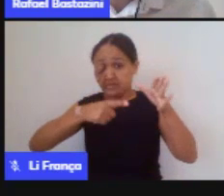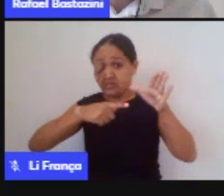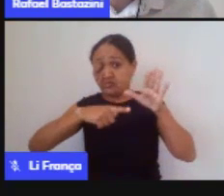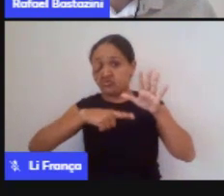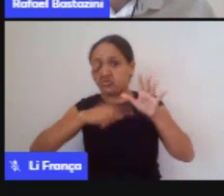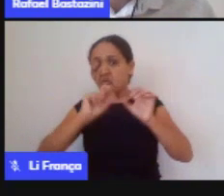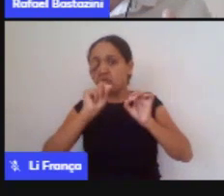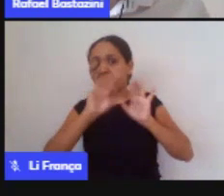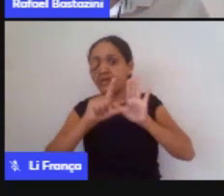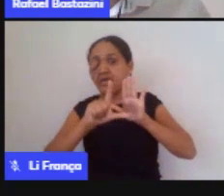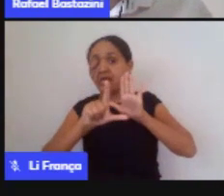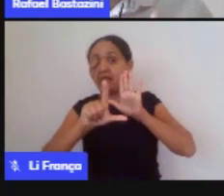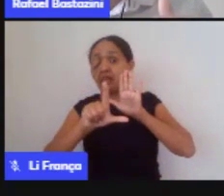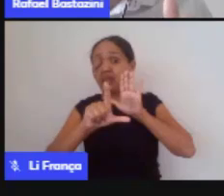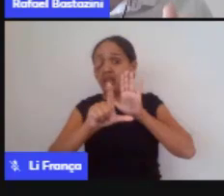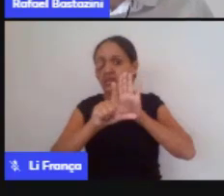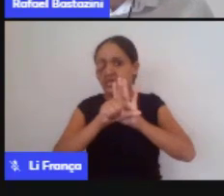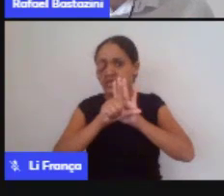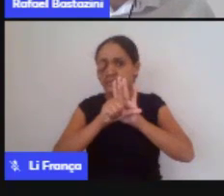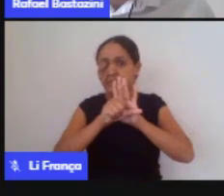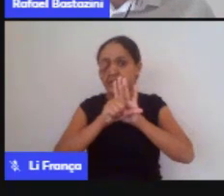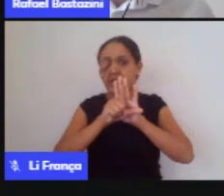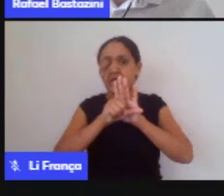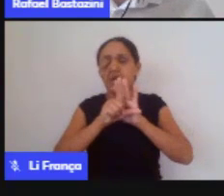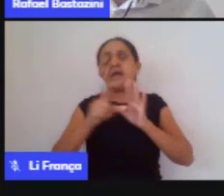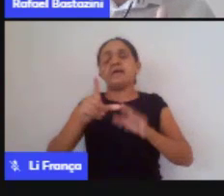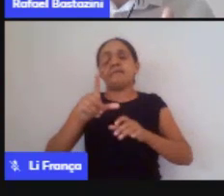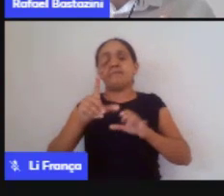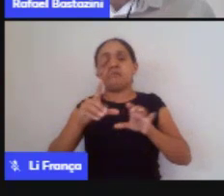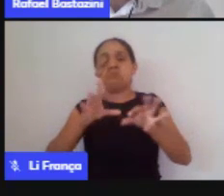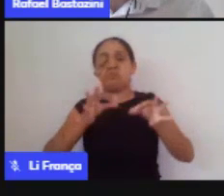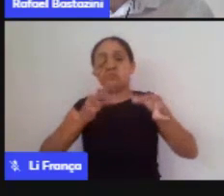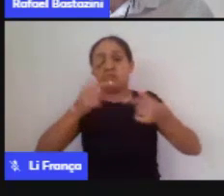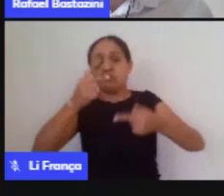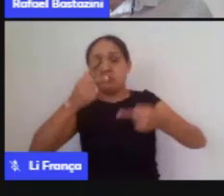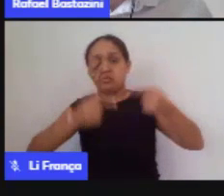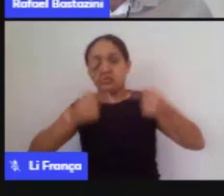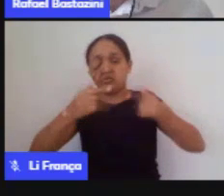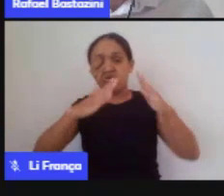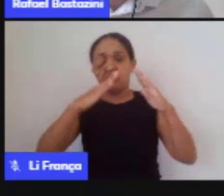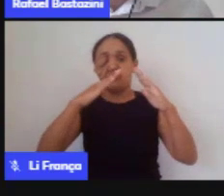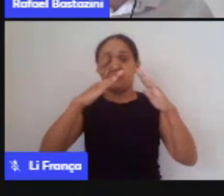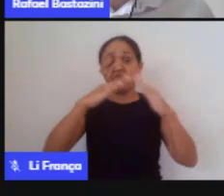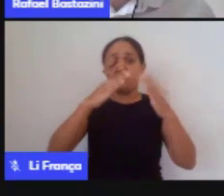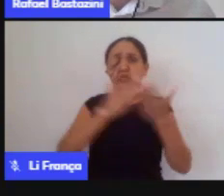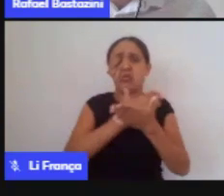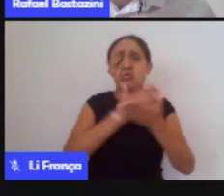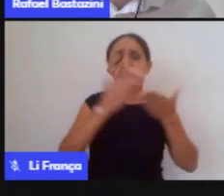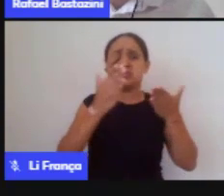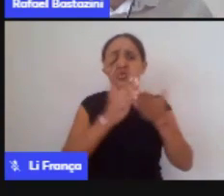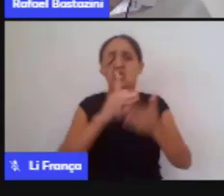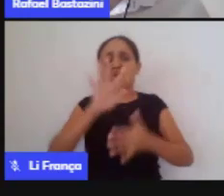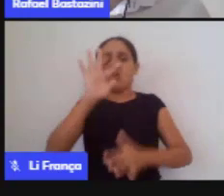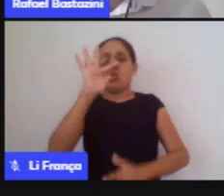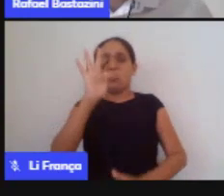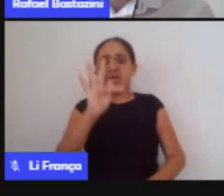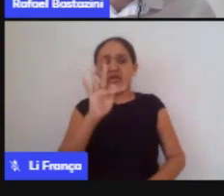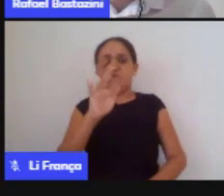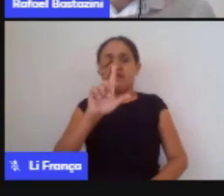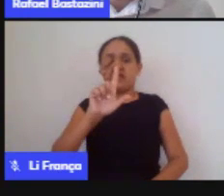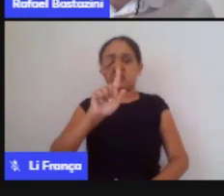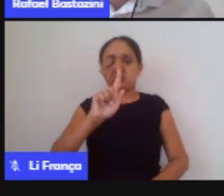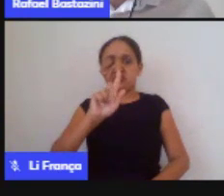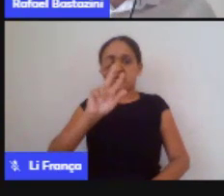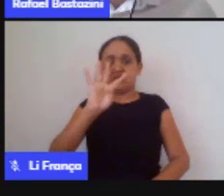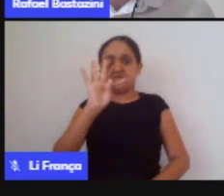legalidade para essa política habitacional, que inclusive foi nesse período que o FGTS, o Fundo de Garantia por Tempo